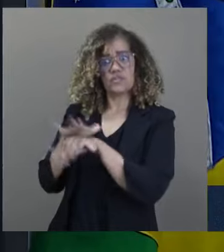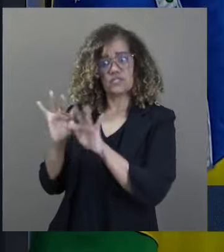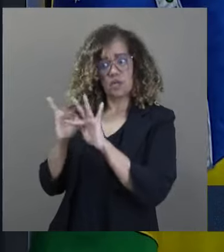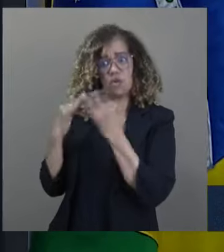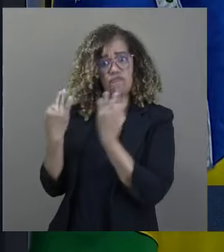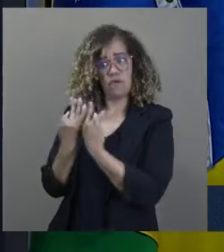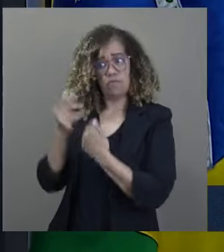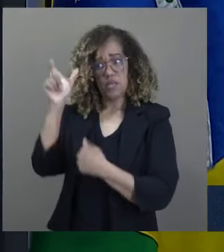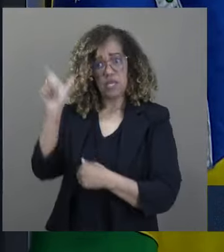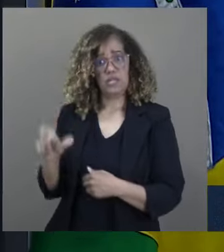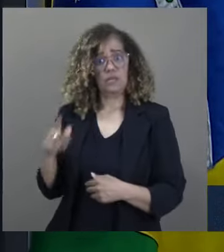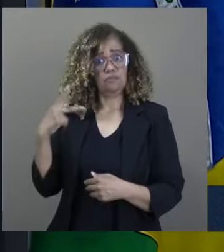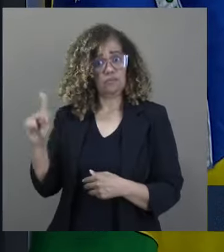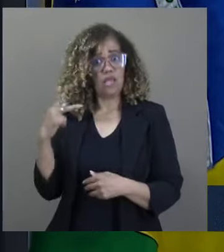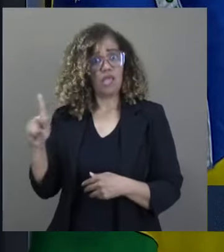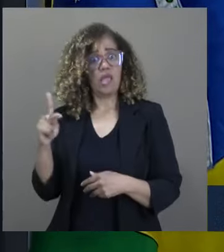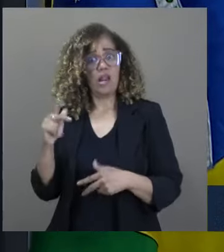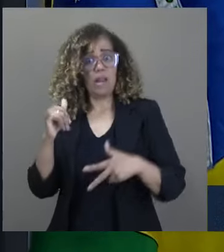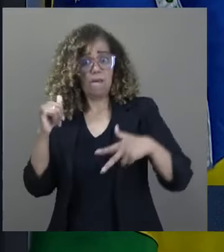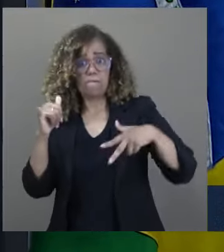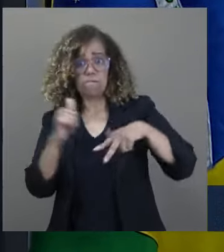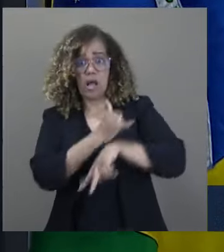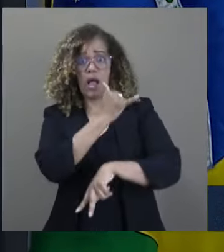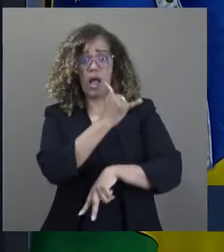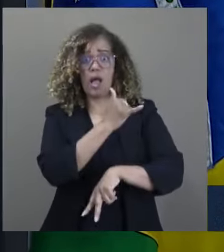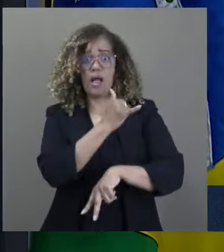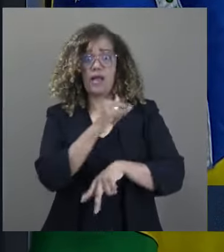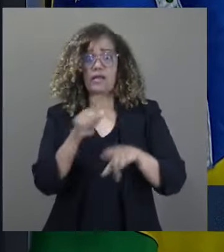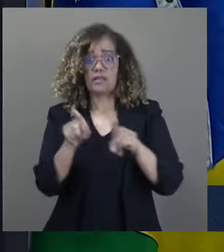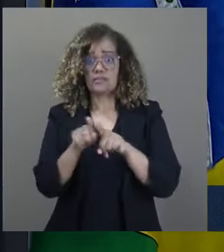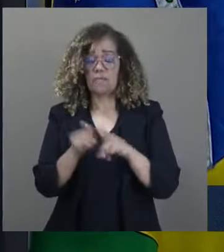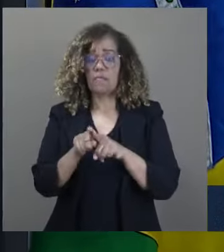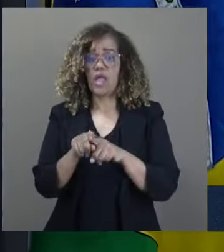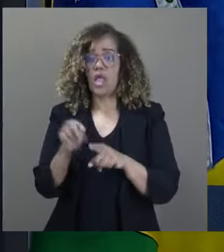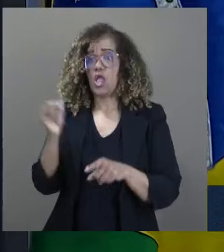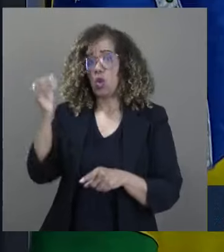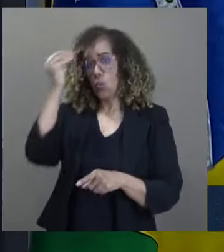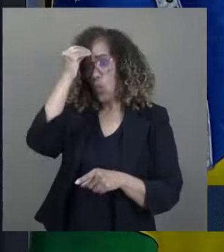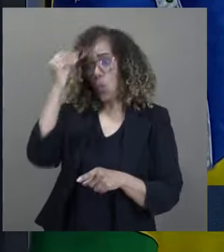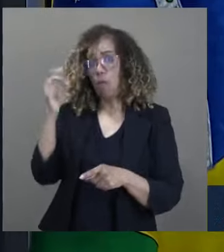Foi uma vítima fatal, morto sob a tutela do Estado.